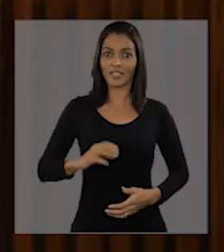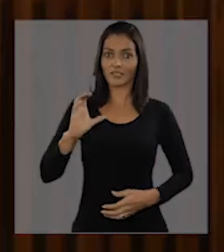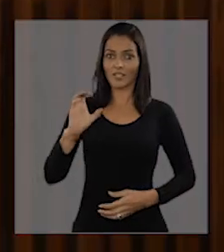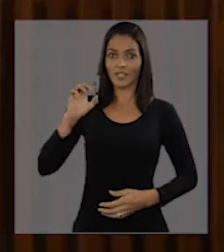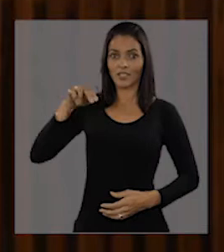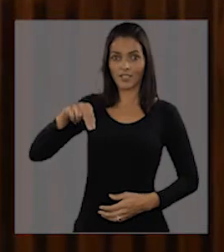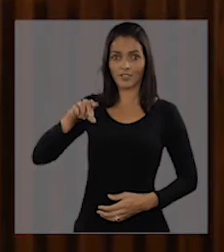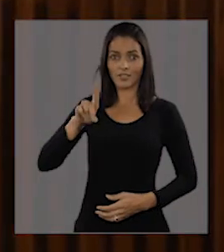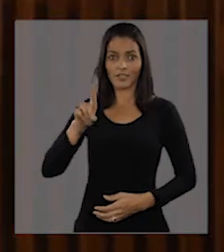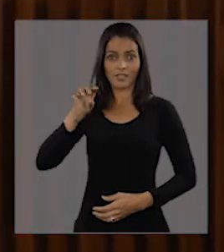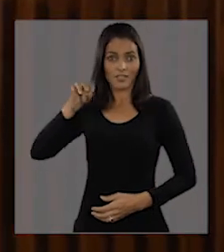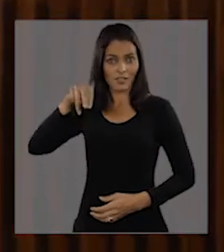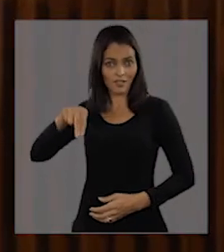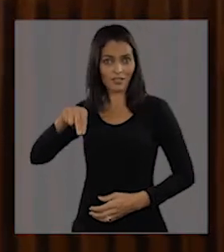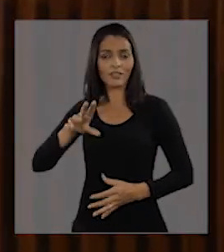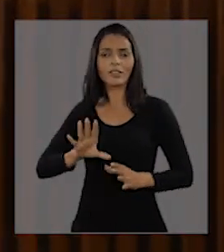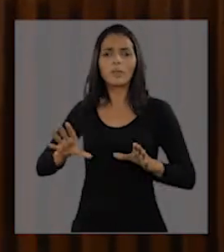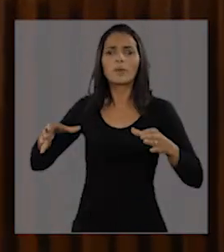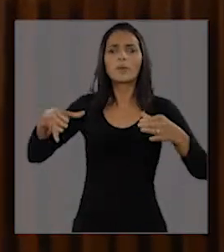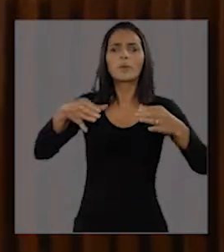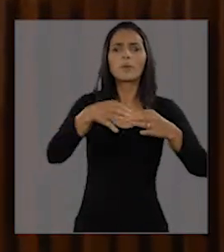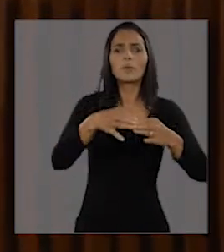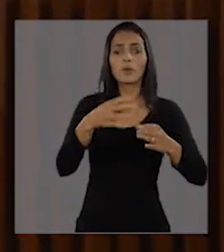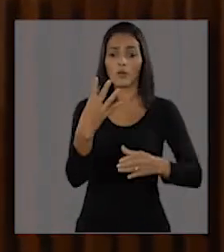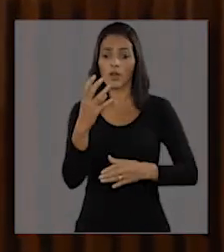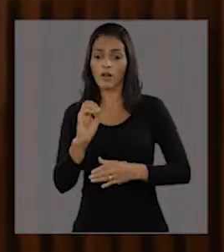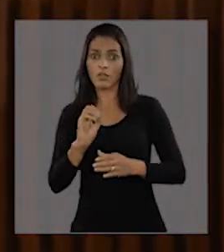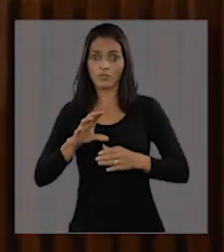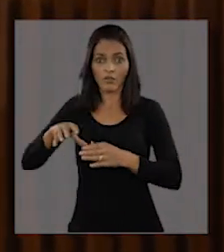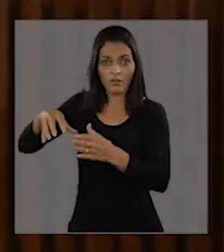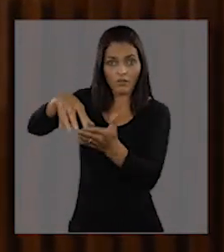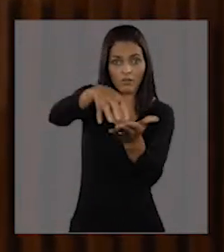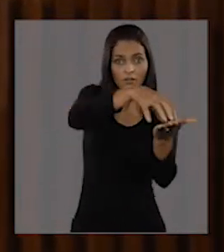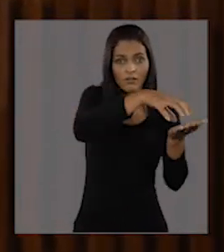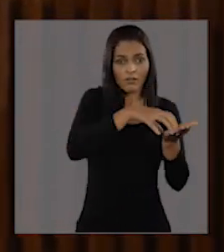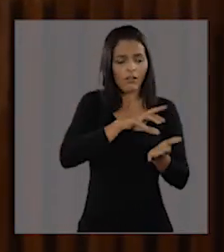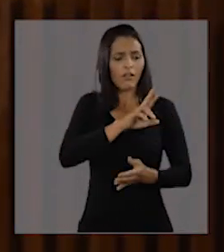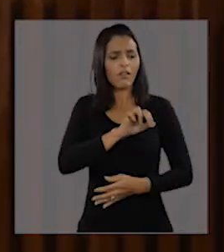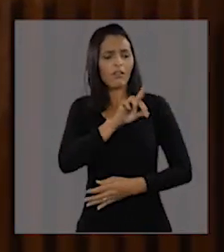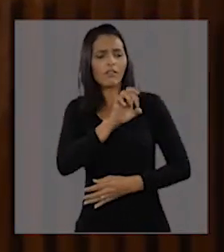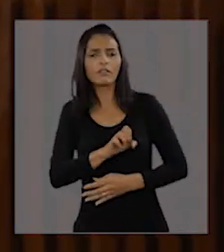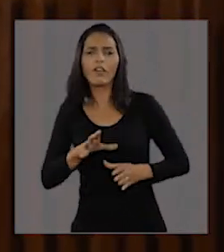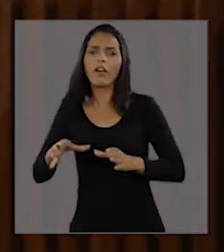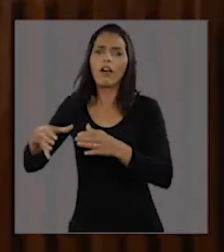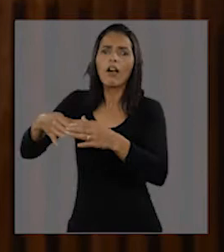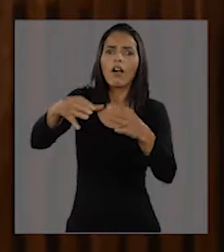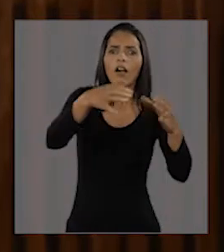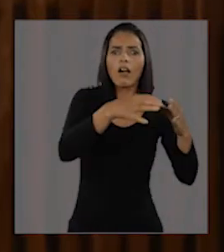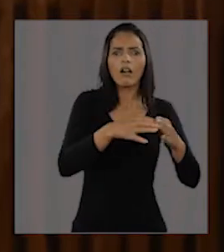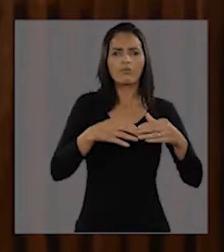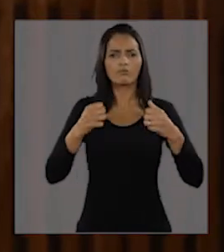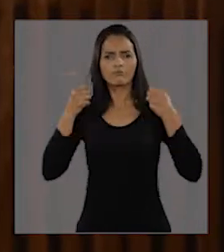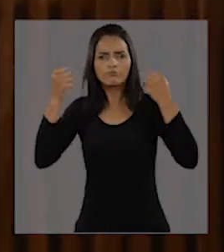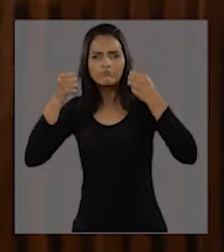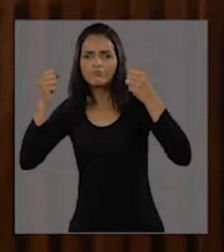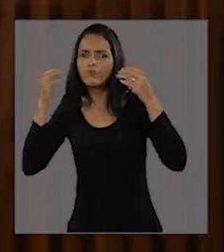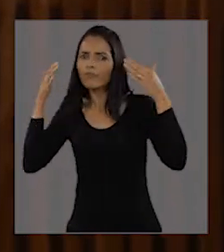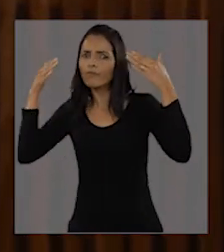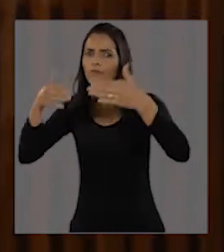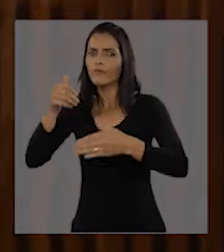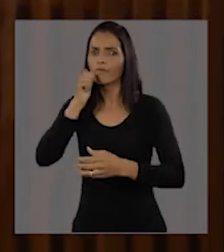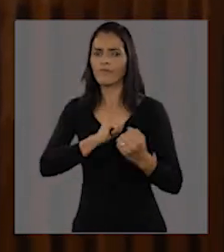efusivo. O CNDM congrega mais de 40 entidades, entre redes e articulações de